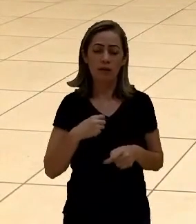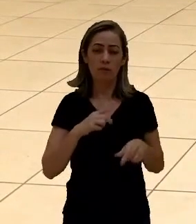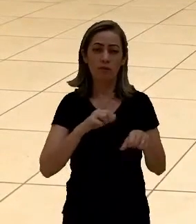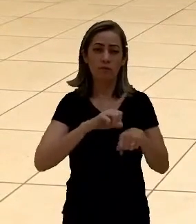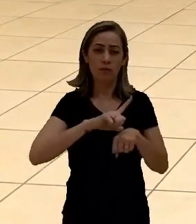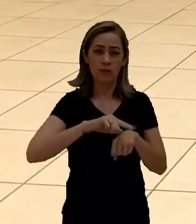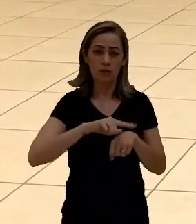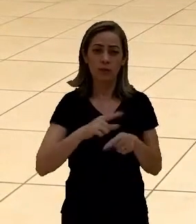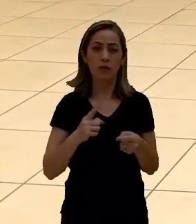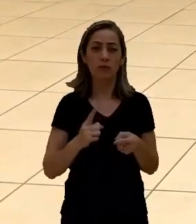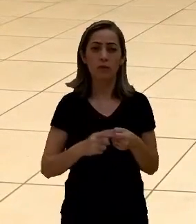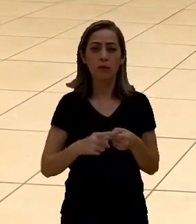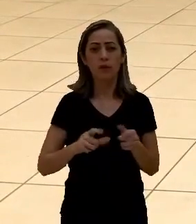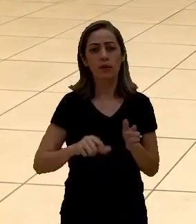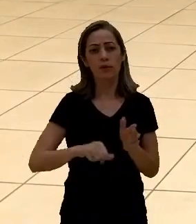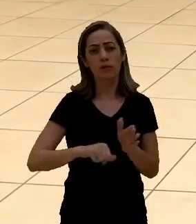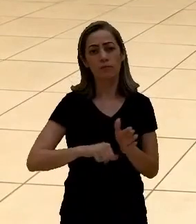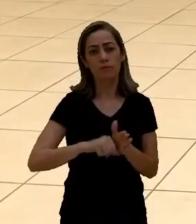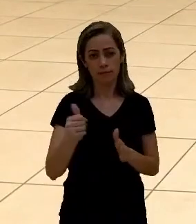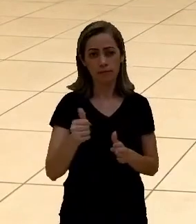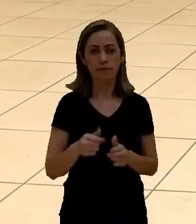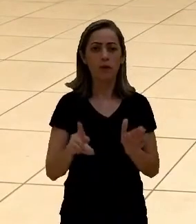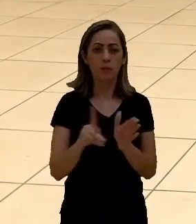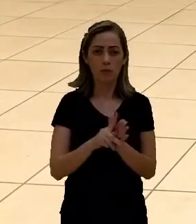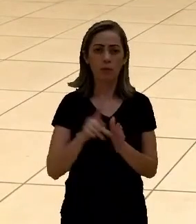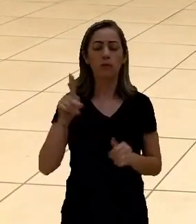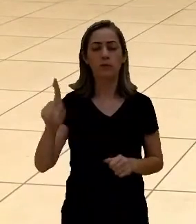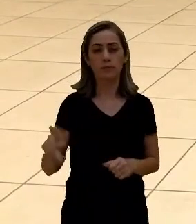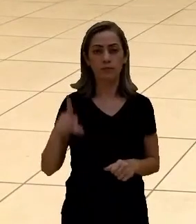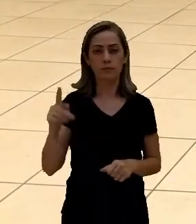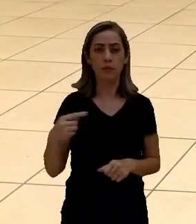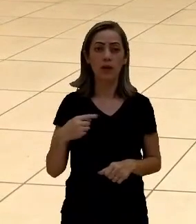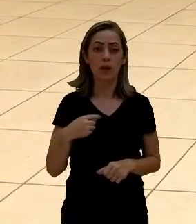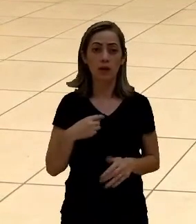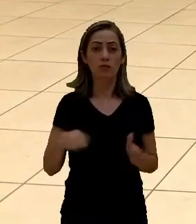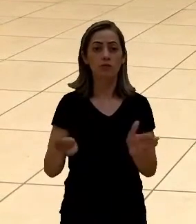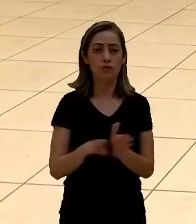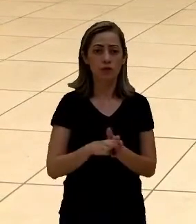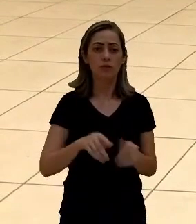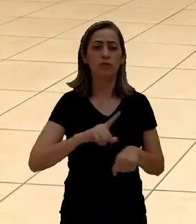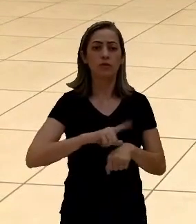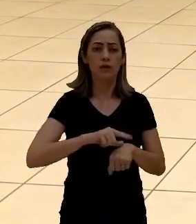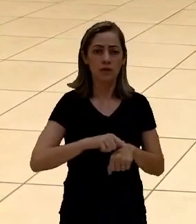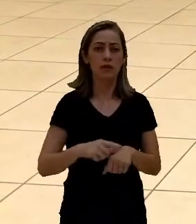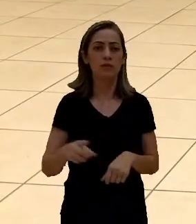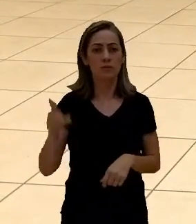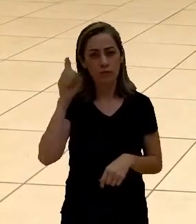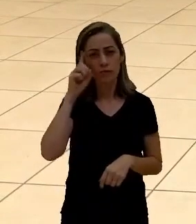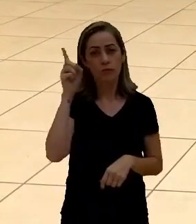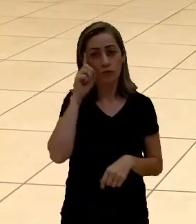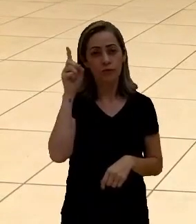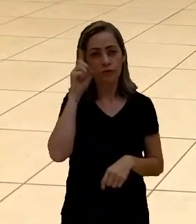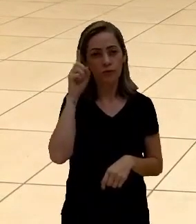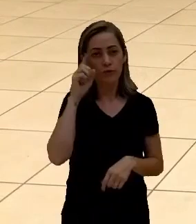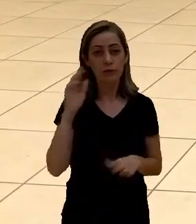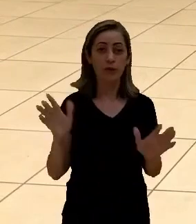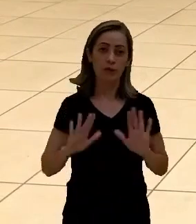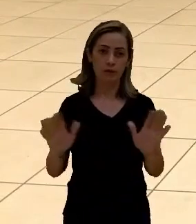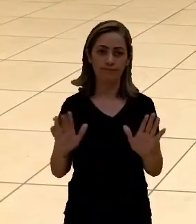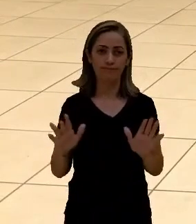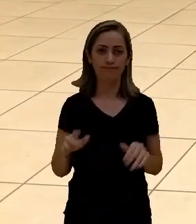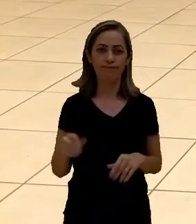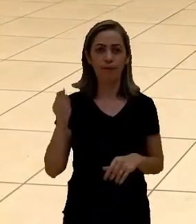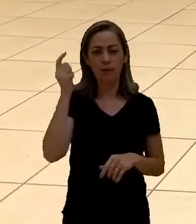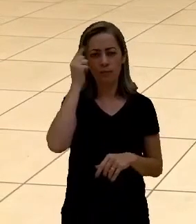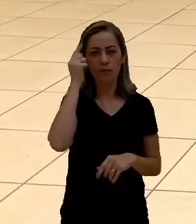o um critério Pastoral agora eu chego atrasado todo dia Aí é de se rever né